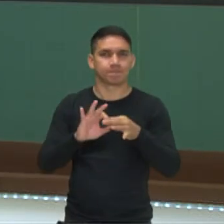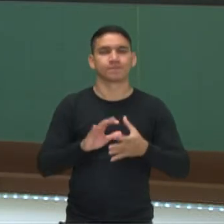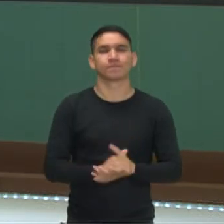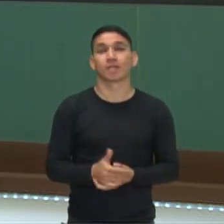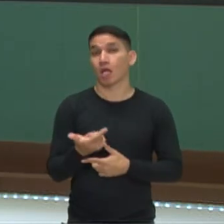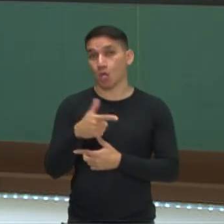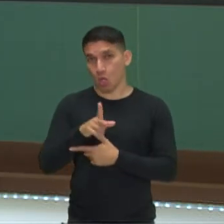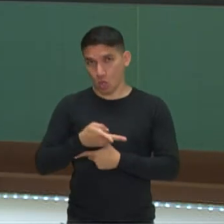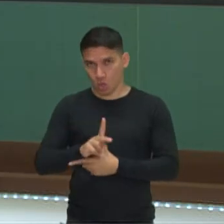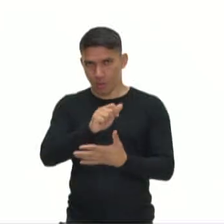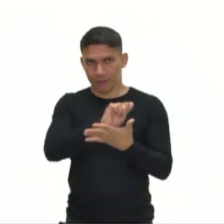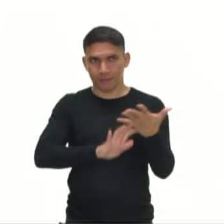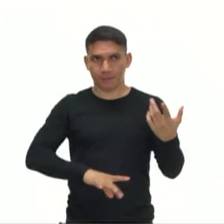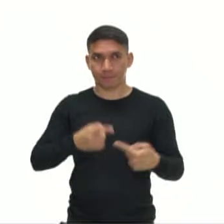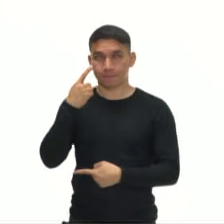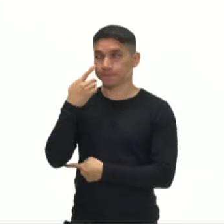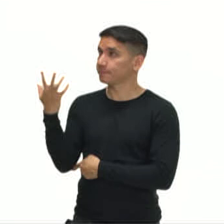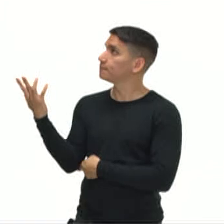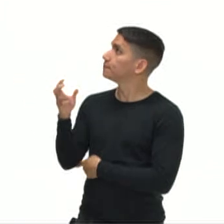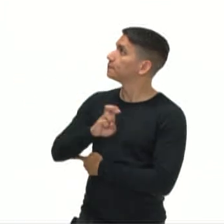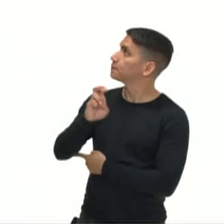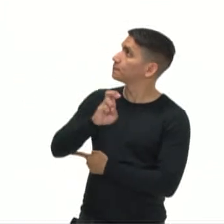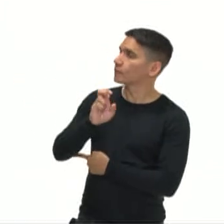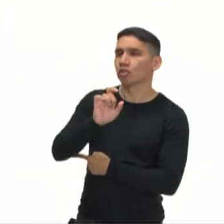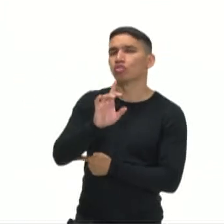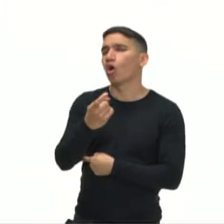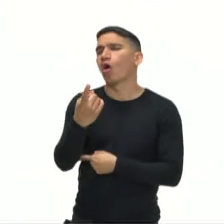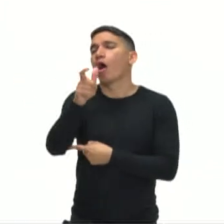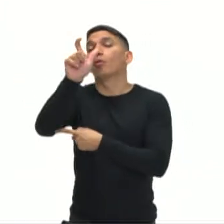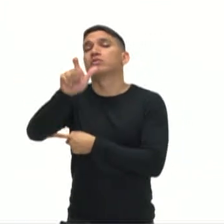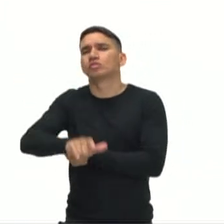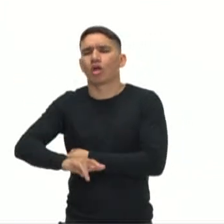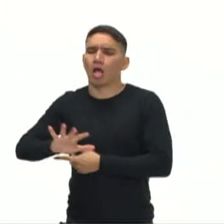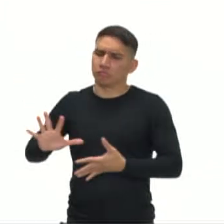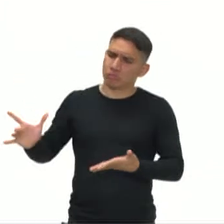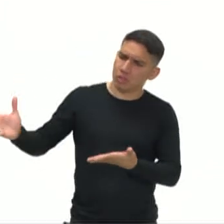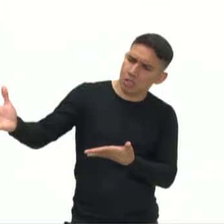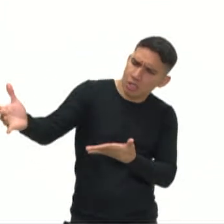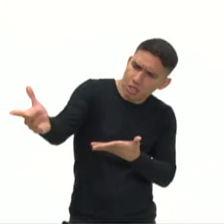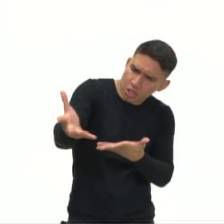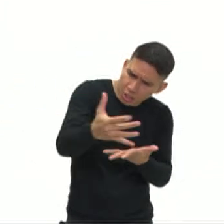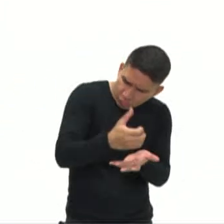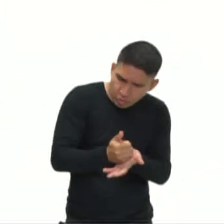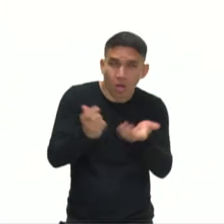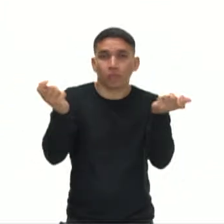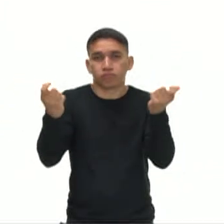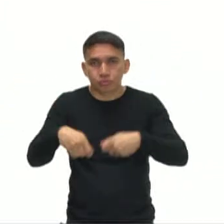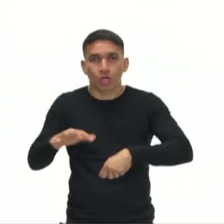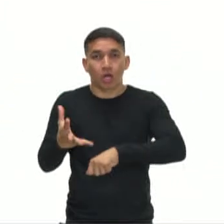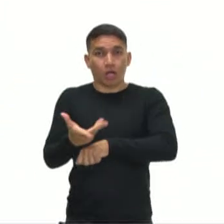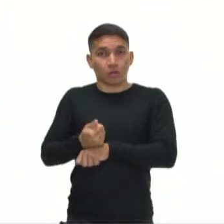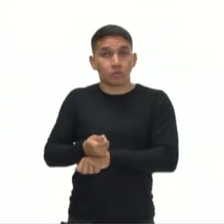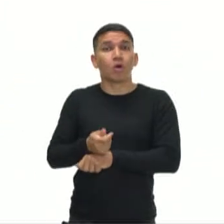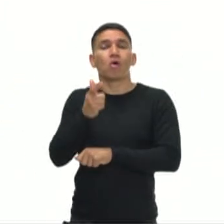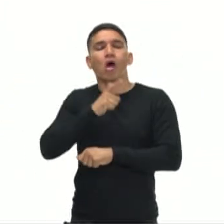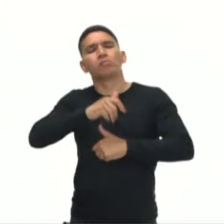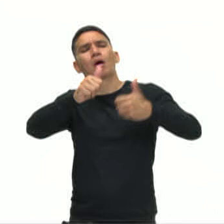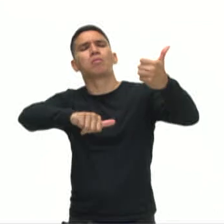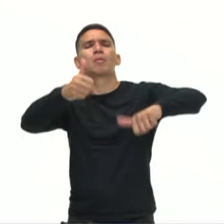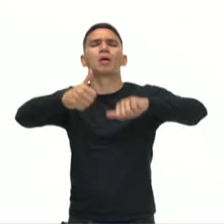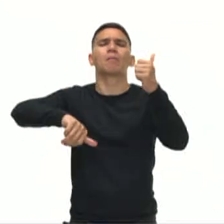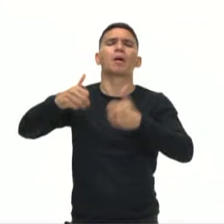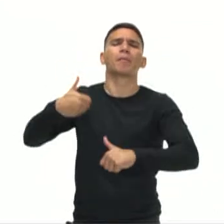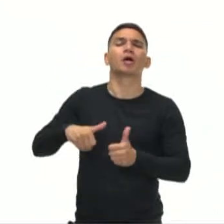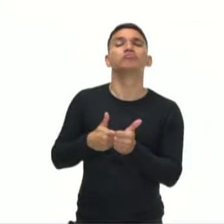Vamos para a próxima atividade. Só uma pessoa que reúna essas competências poderá acompanhar e fiscalizar as